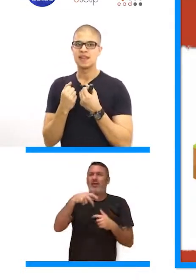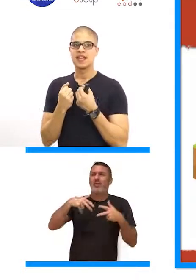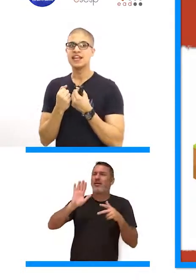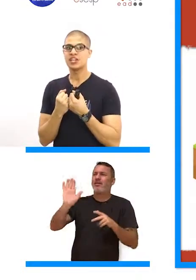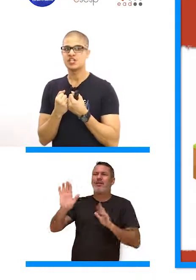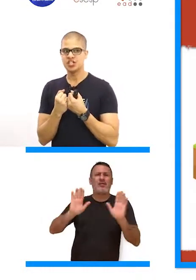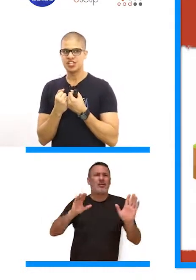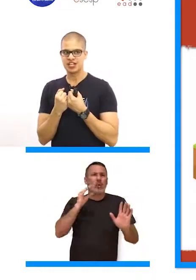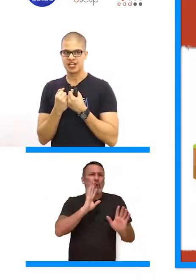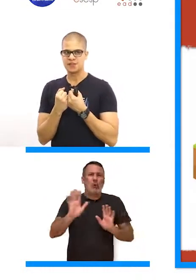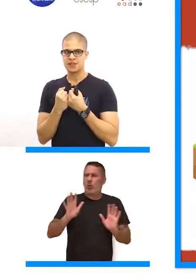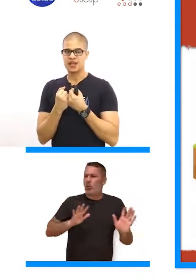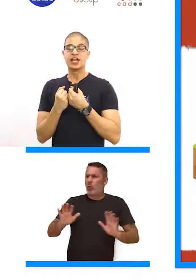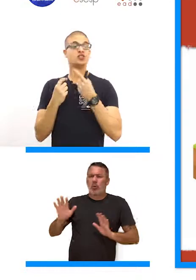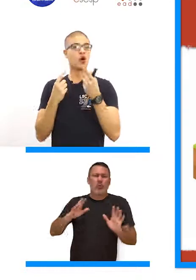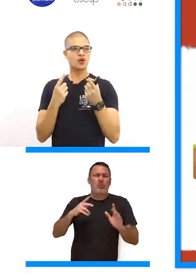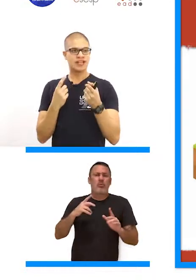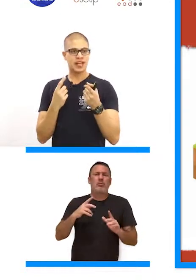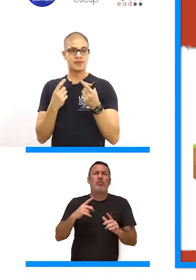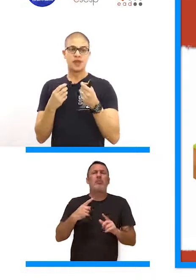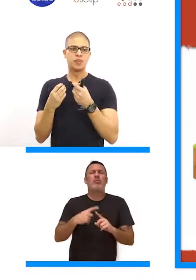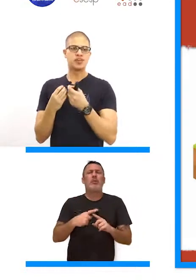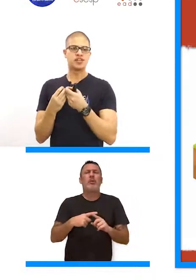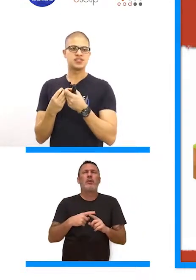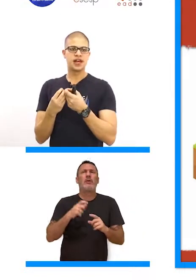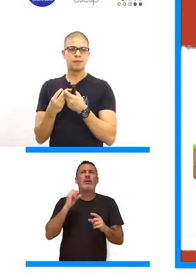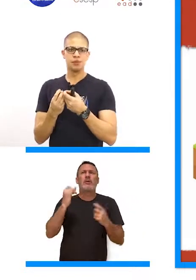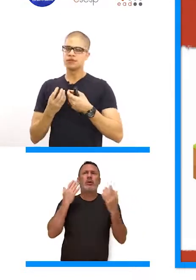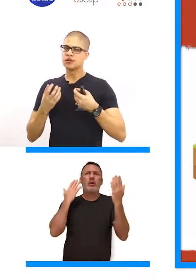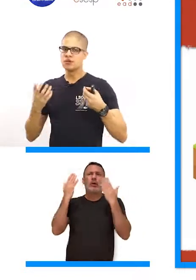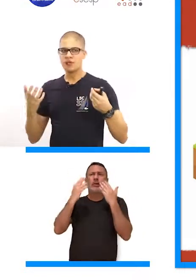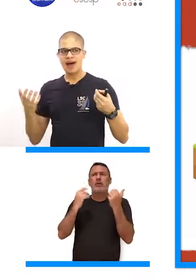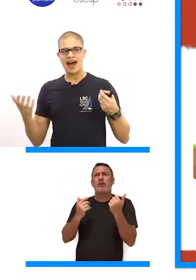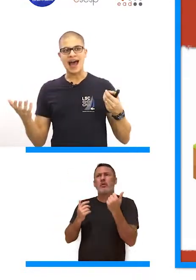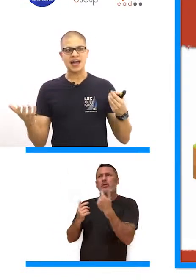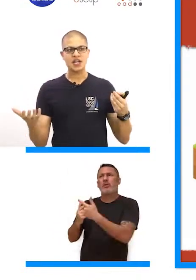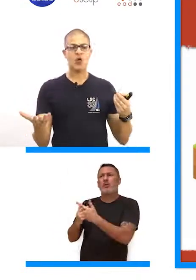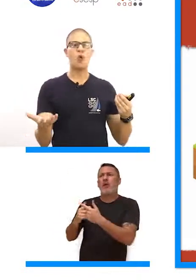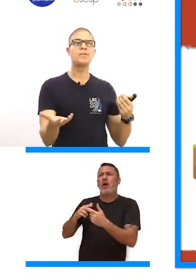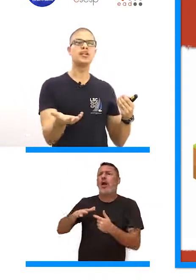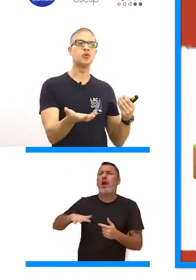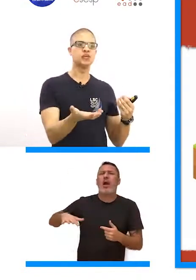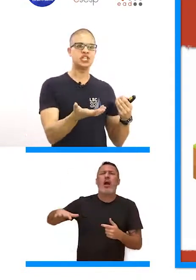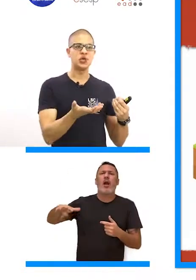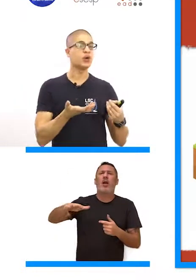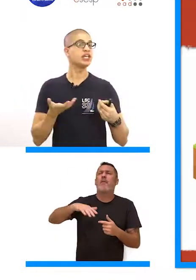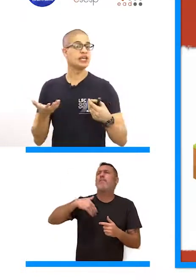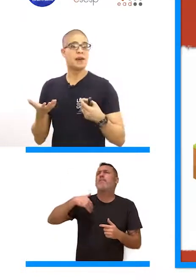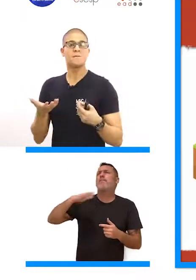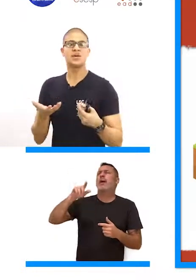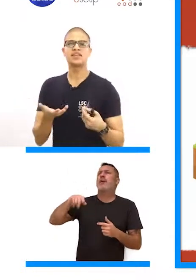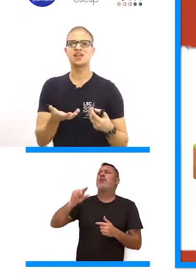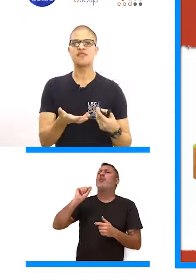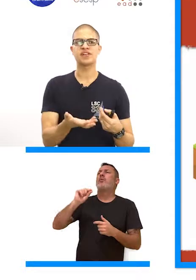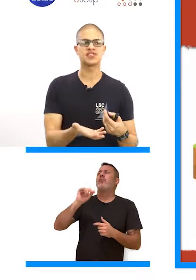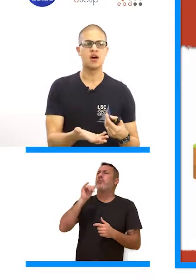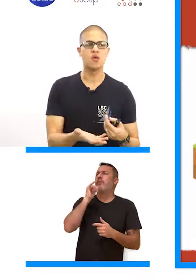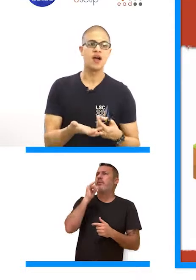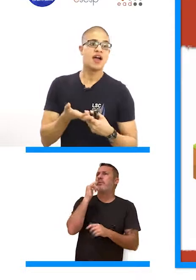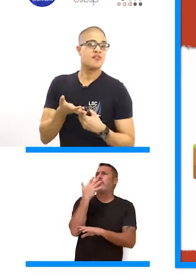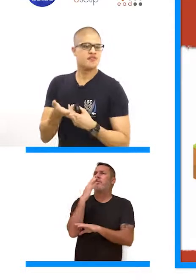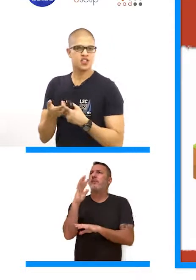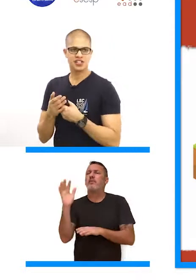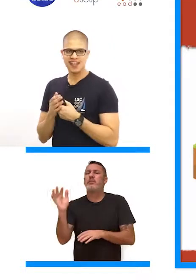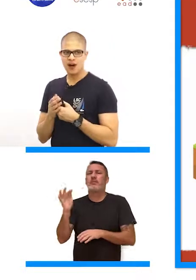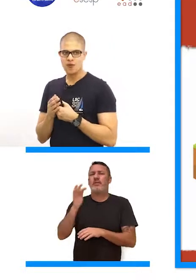mais energia do que, por exemplo, uma área com predomínio e